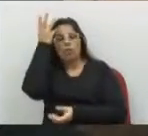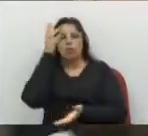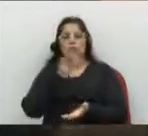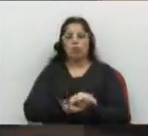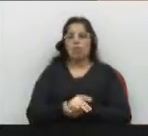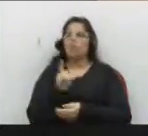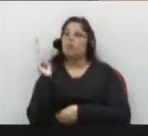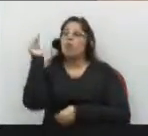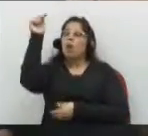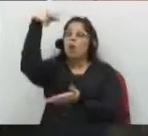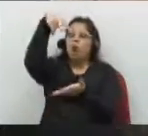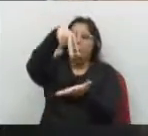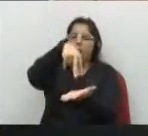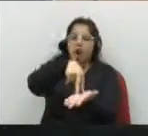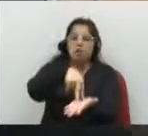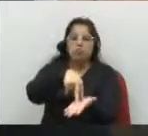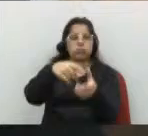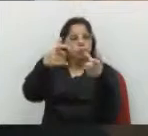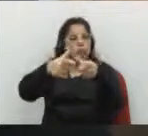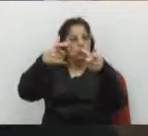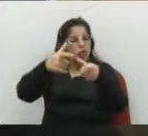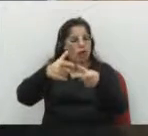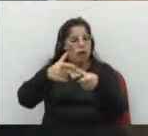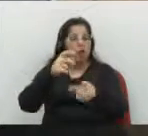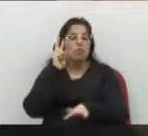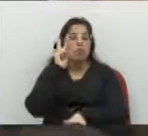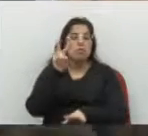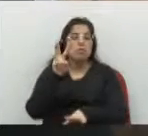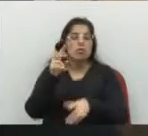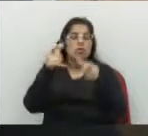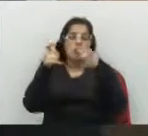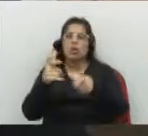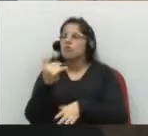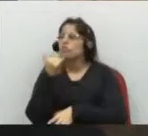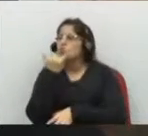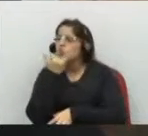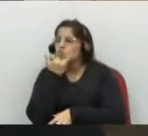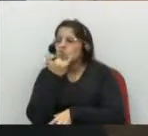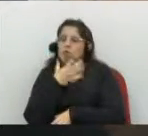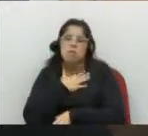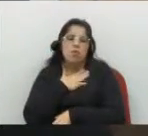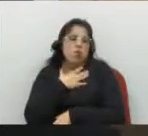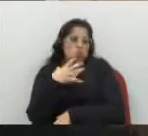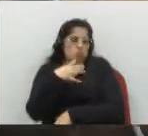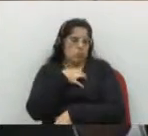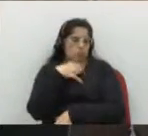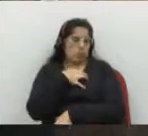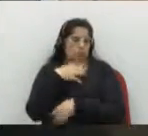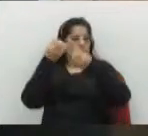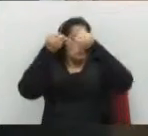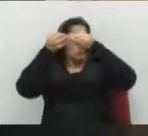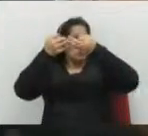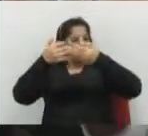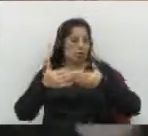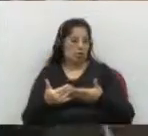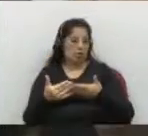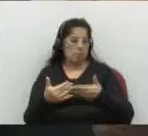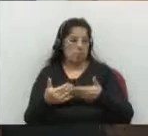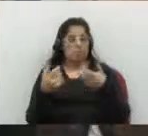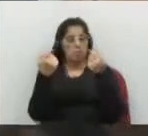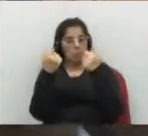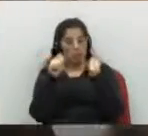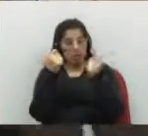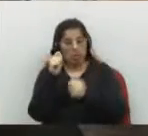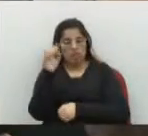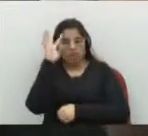na fonte. É assim que a gente vai chegar em algum lugar. Me desculpa a minha expressão, mas precisamos resolver